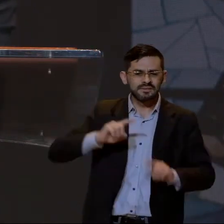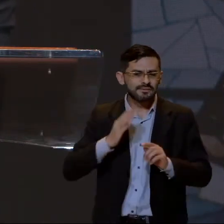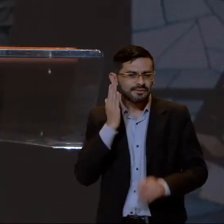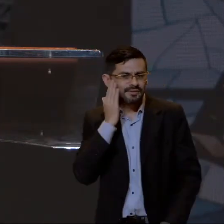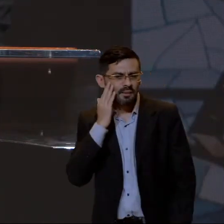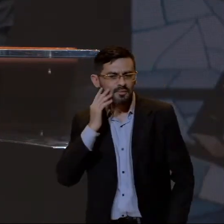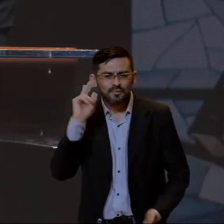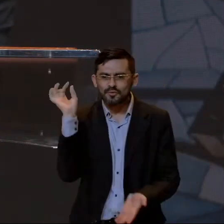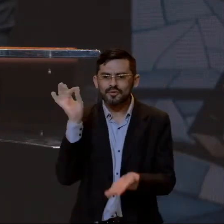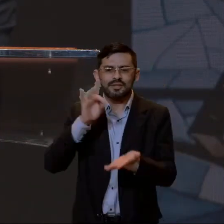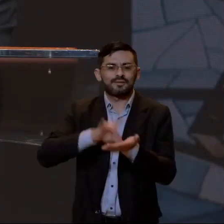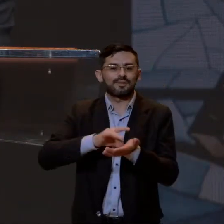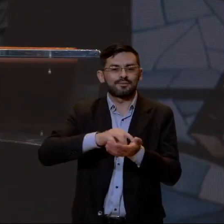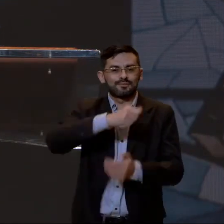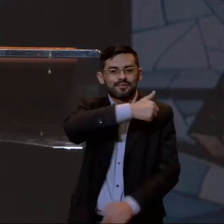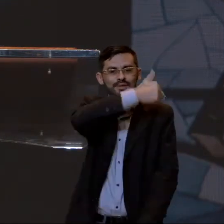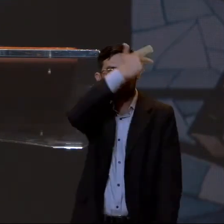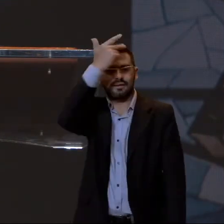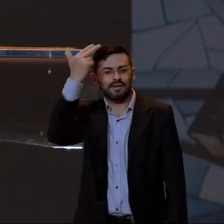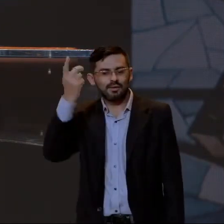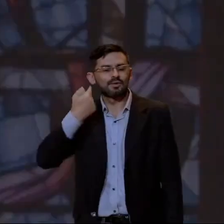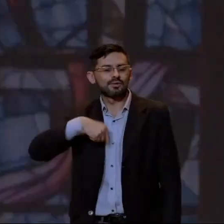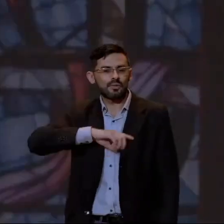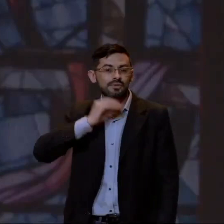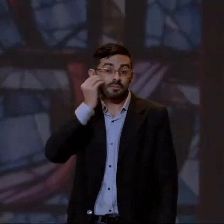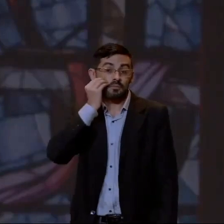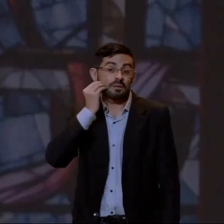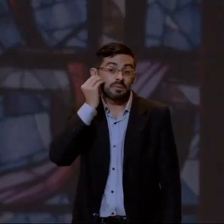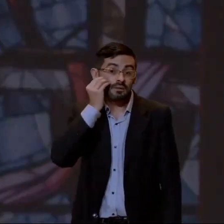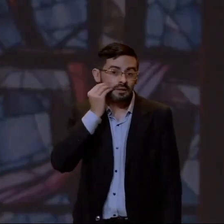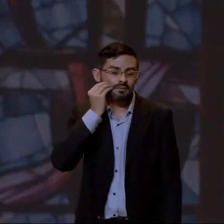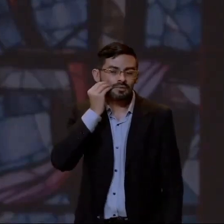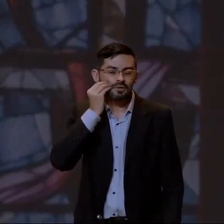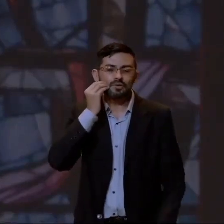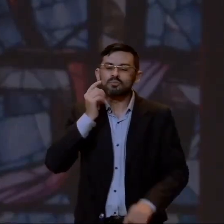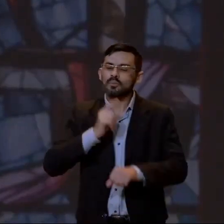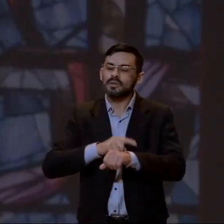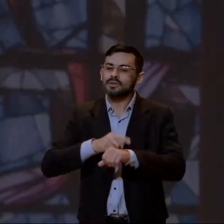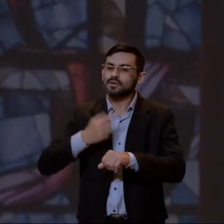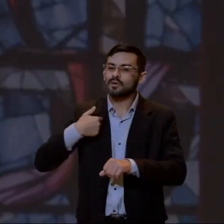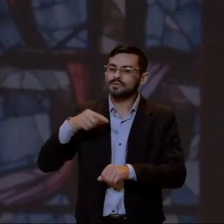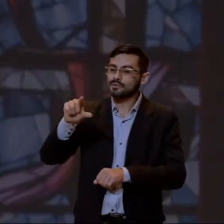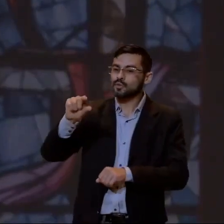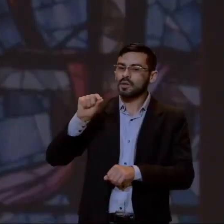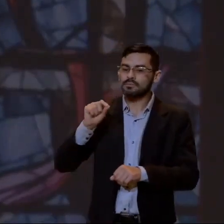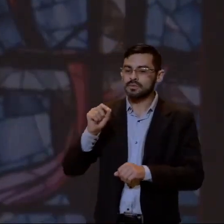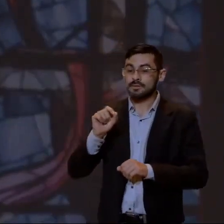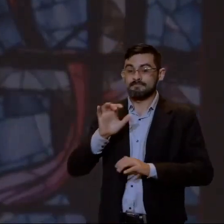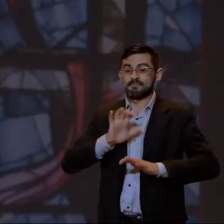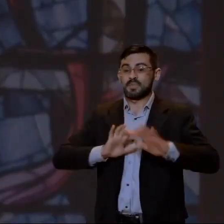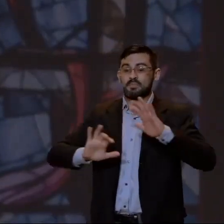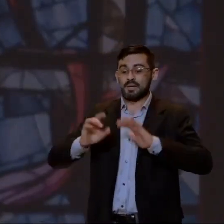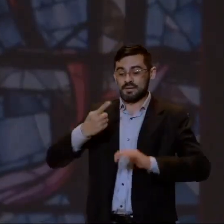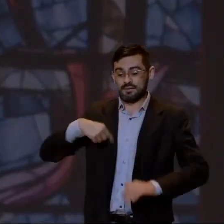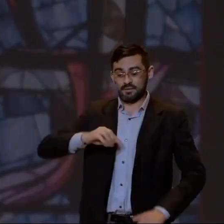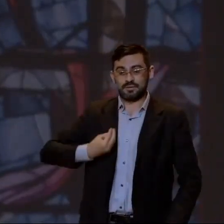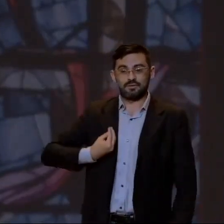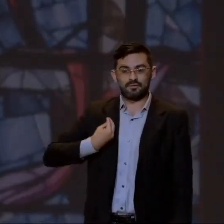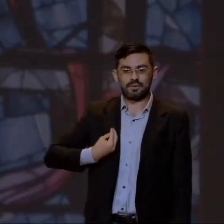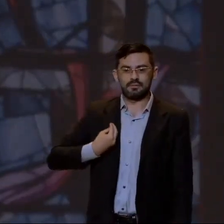Natal a gente vive quando a gente decide preparar a nossa vida para um encontro com o